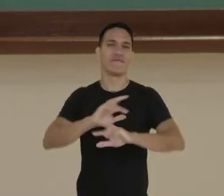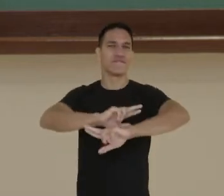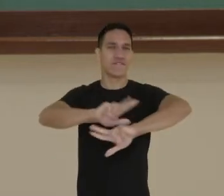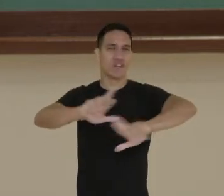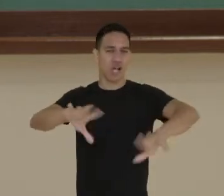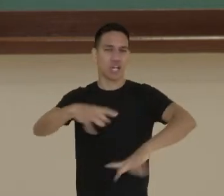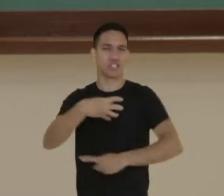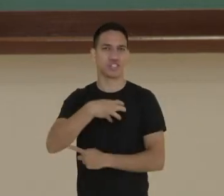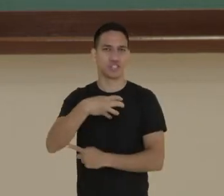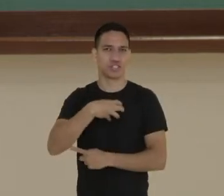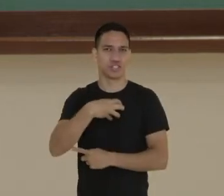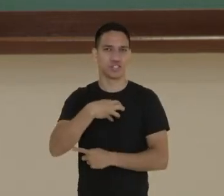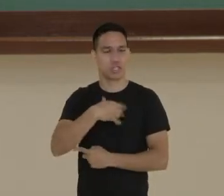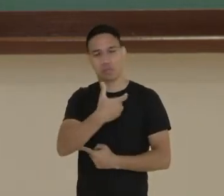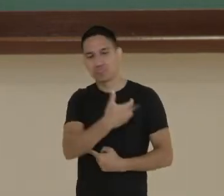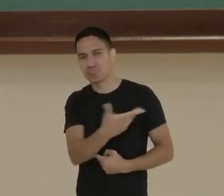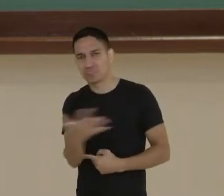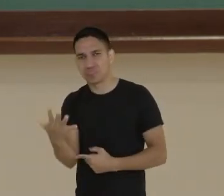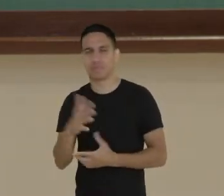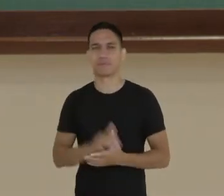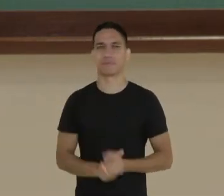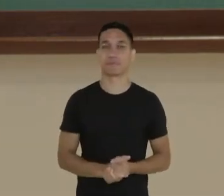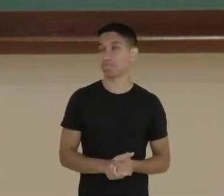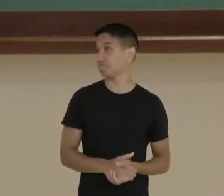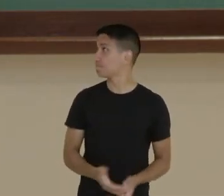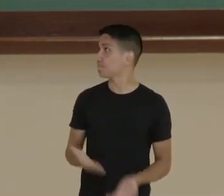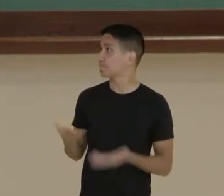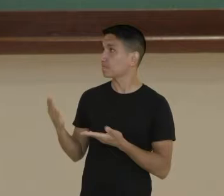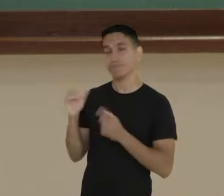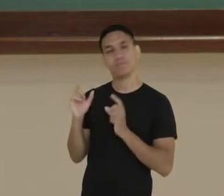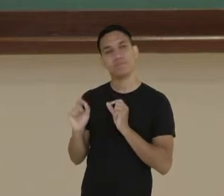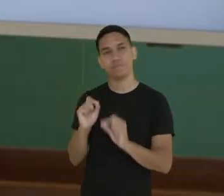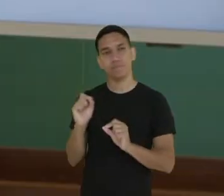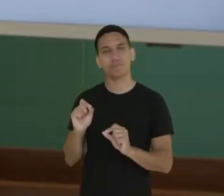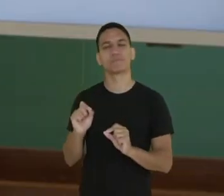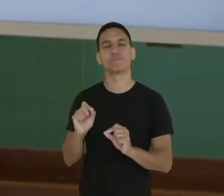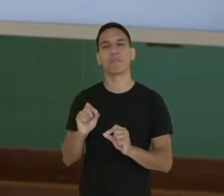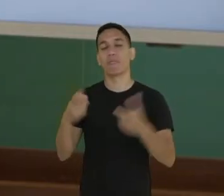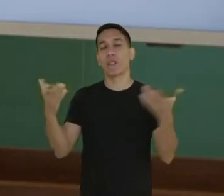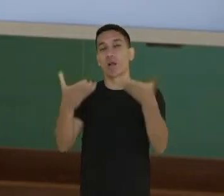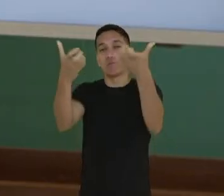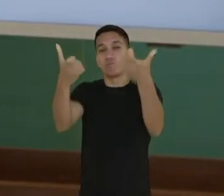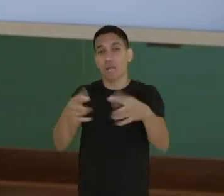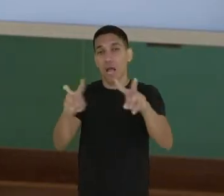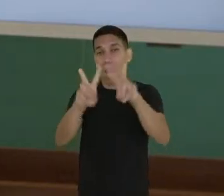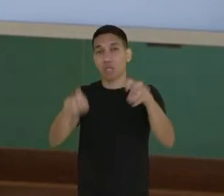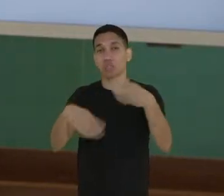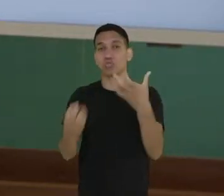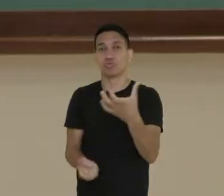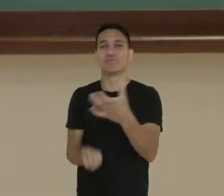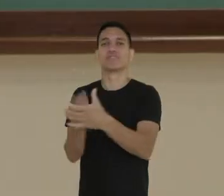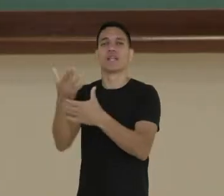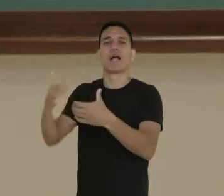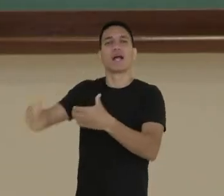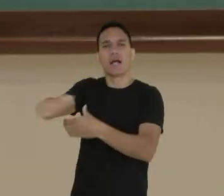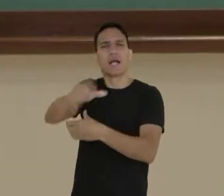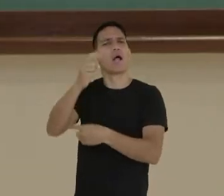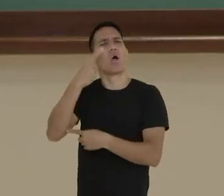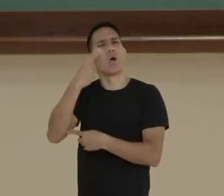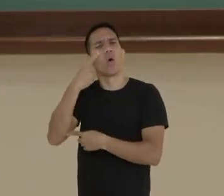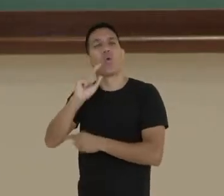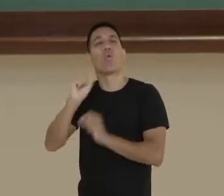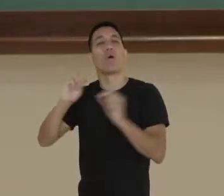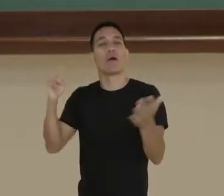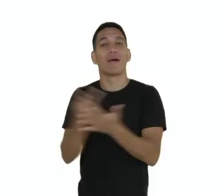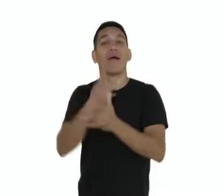maneiras, vários formatos, melhor dizendo. Bem, vamos falar um pouquinho sobre matriz energética. A matriz energética